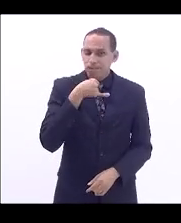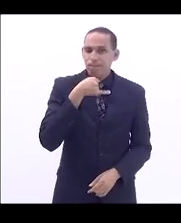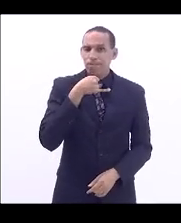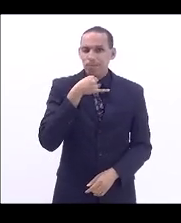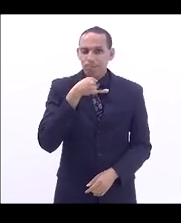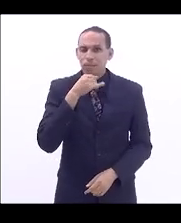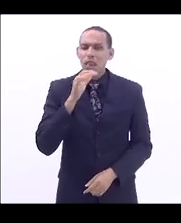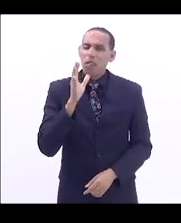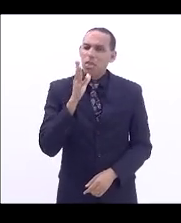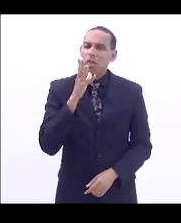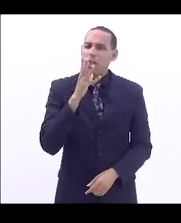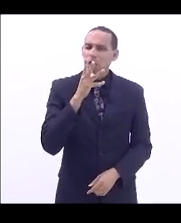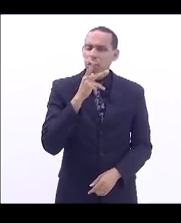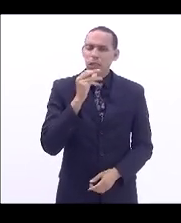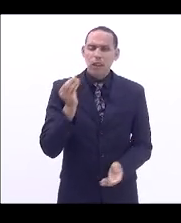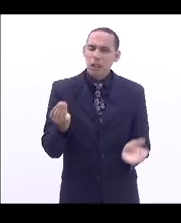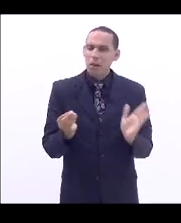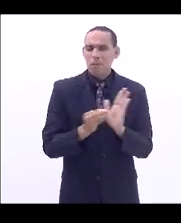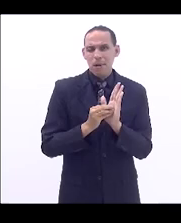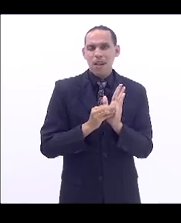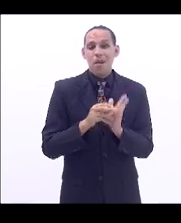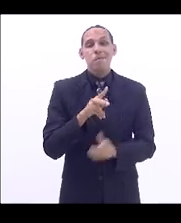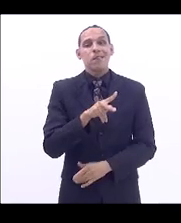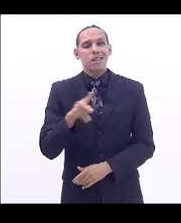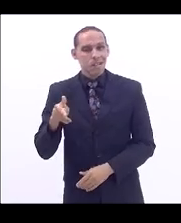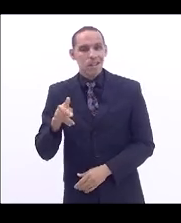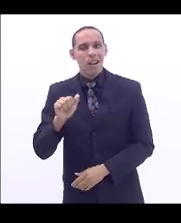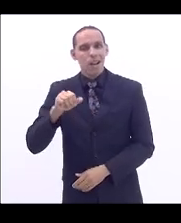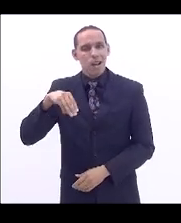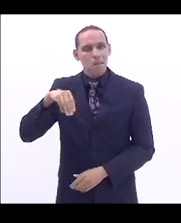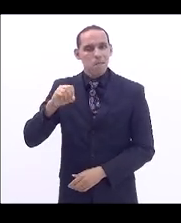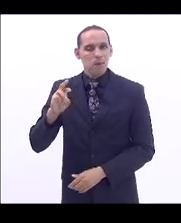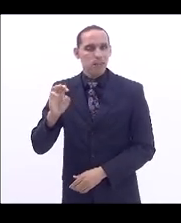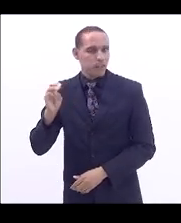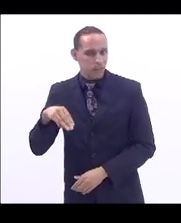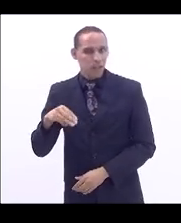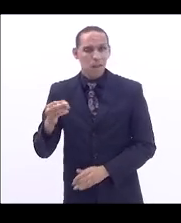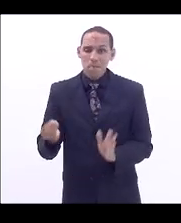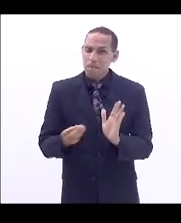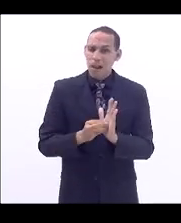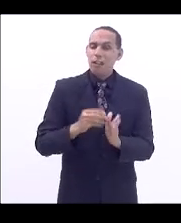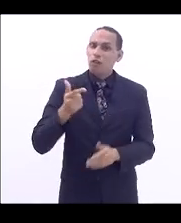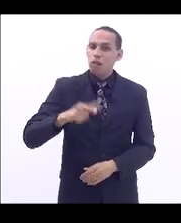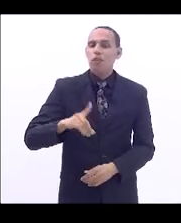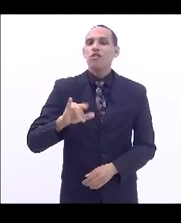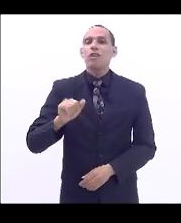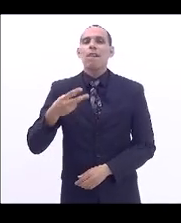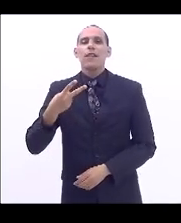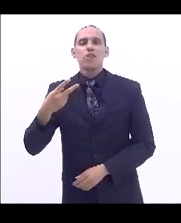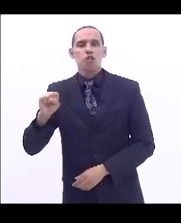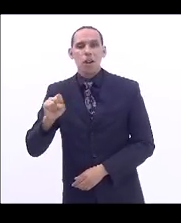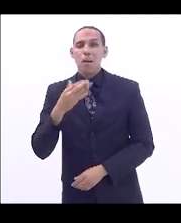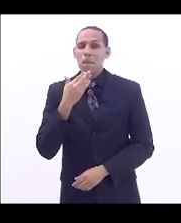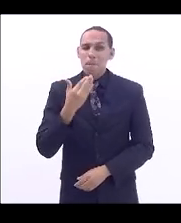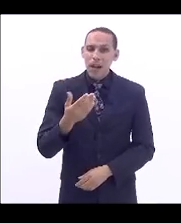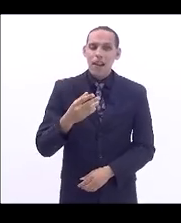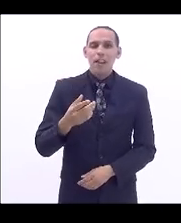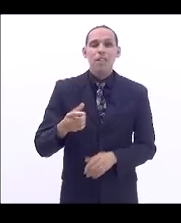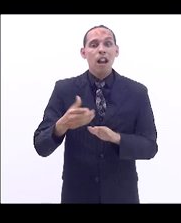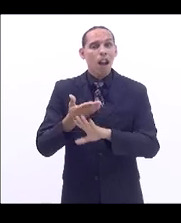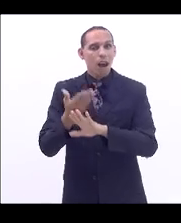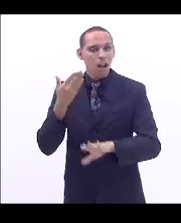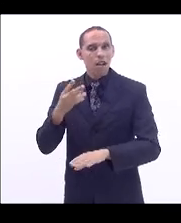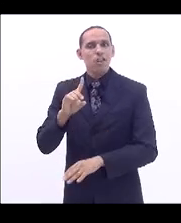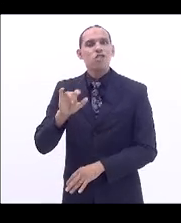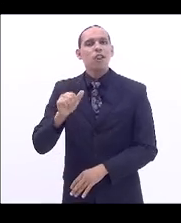ela tá demorando para conseguir marcar o presidente do grupo Amorim o podia 28 eu só nesse tem que ela fosse antecipada por dia 24